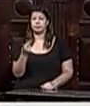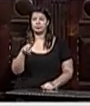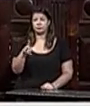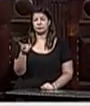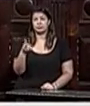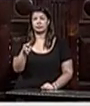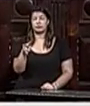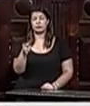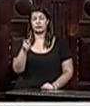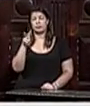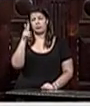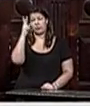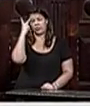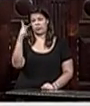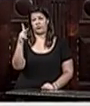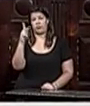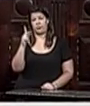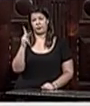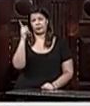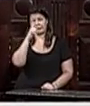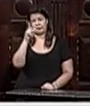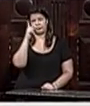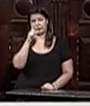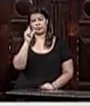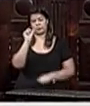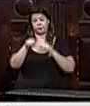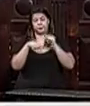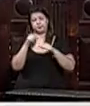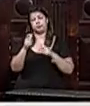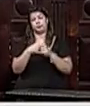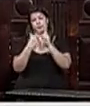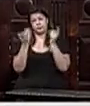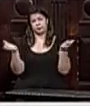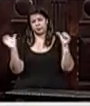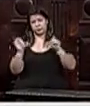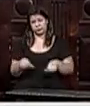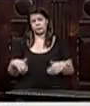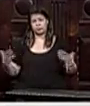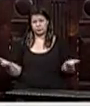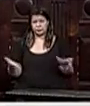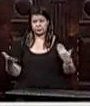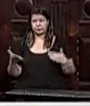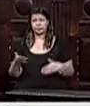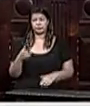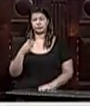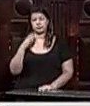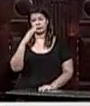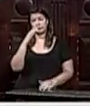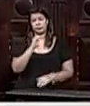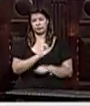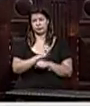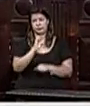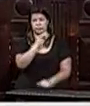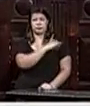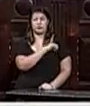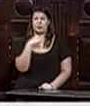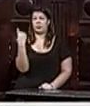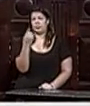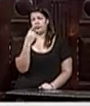alternativas para a saída dessa crise em que nós nos encontramos no Brasil. Eu não vou falar o que penso, que todos